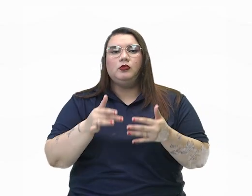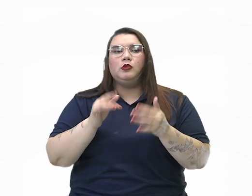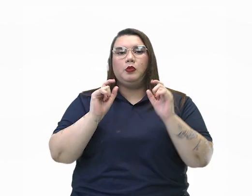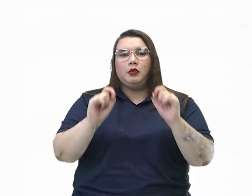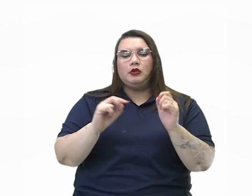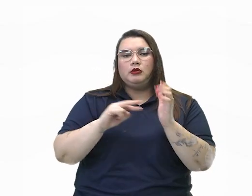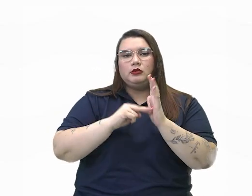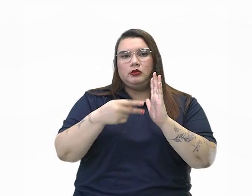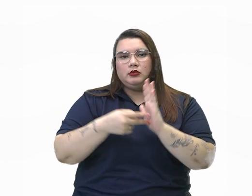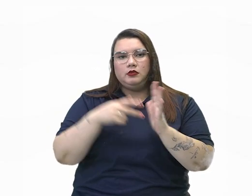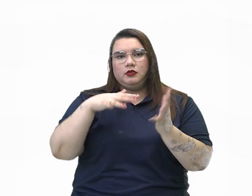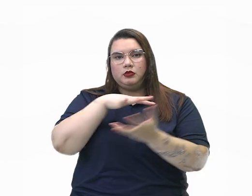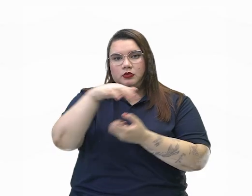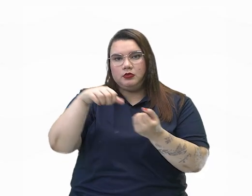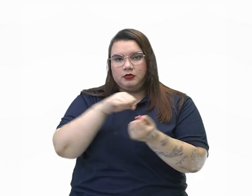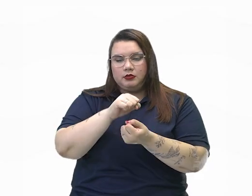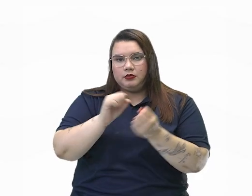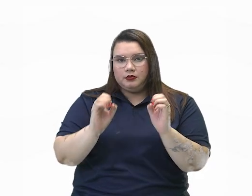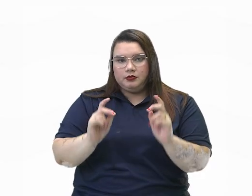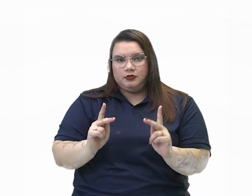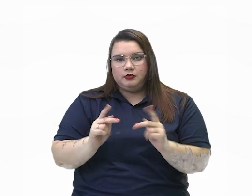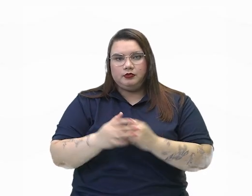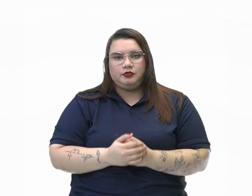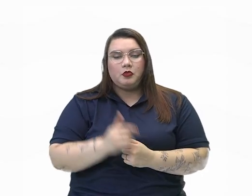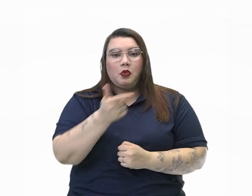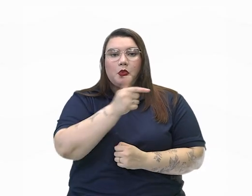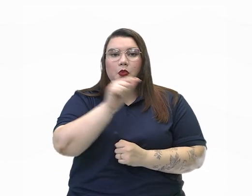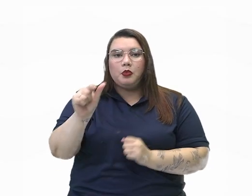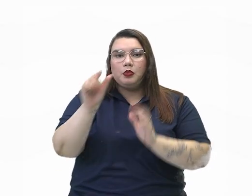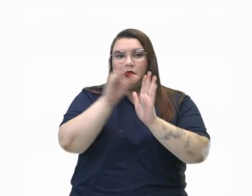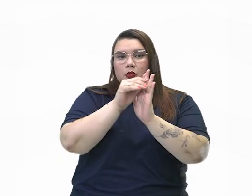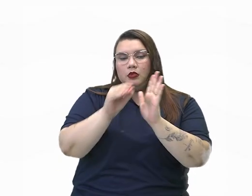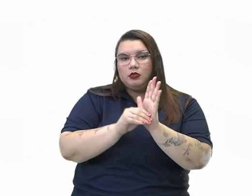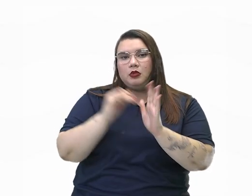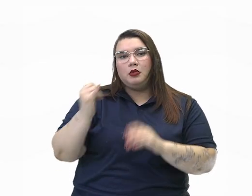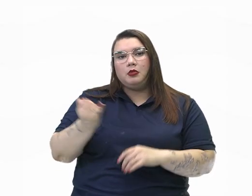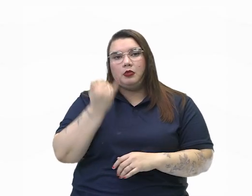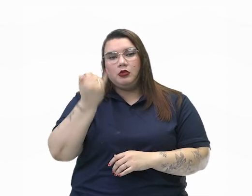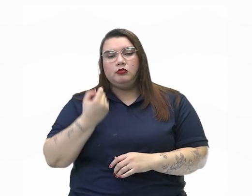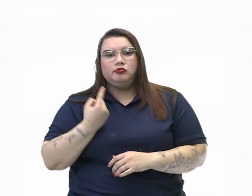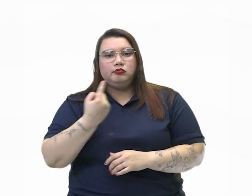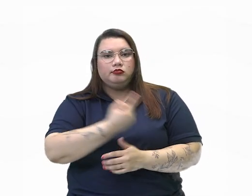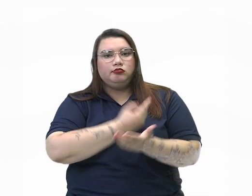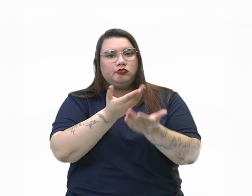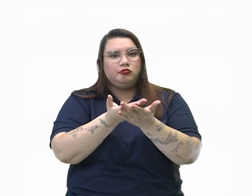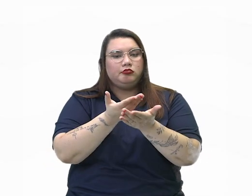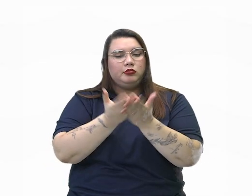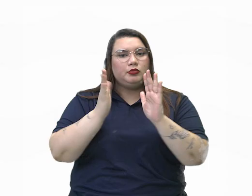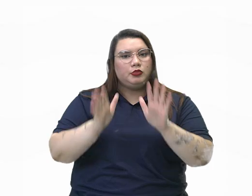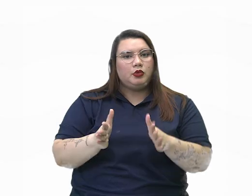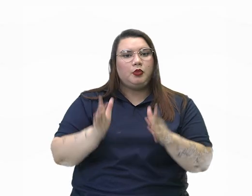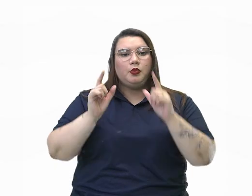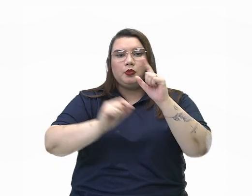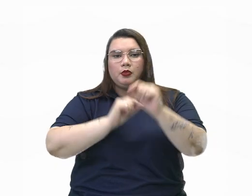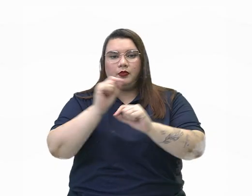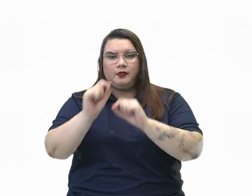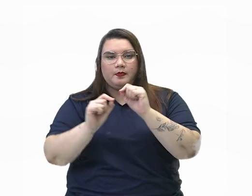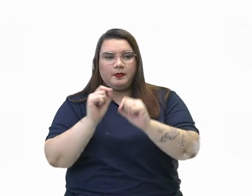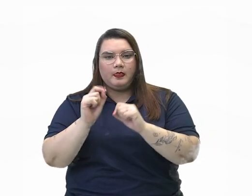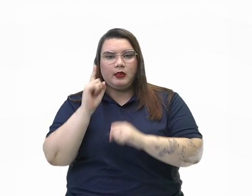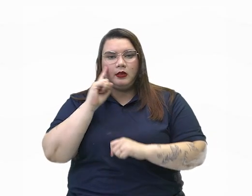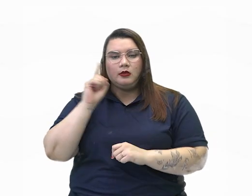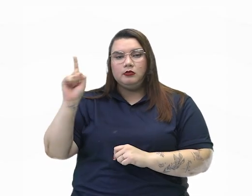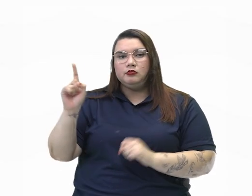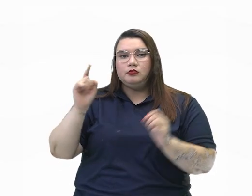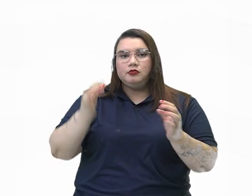essa definição aí da sustentabilidade. Outro assunto muito importante também que estudamos é a